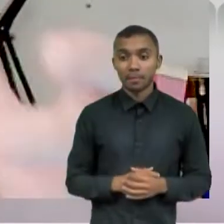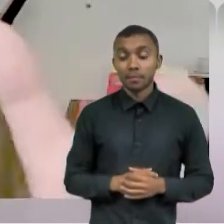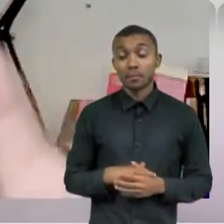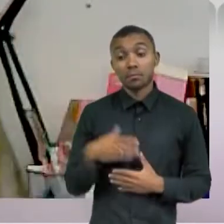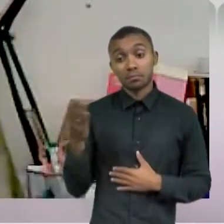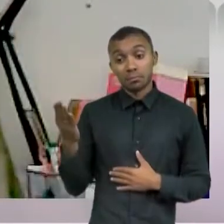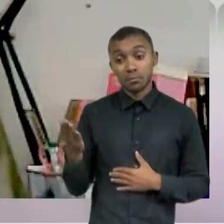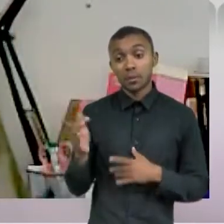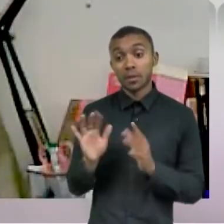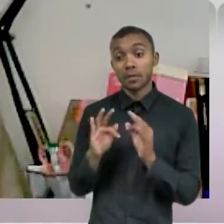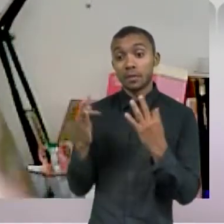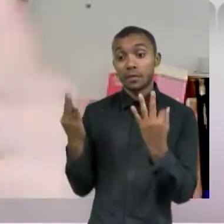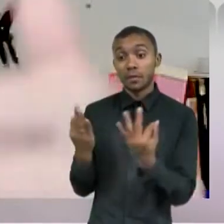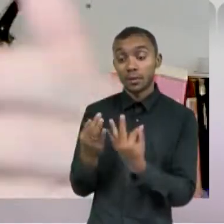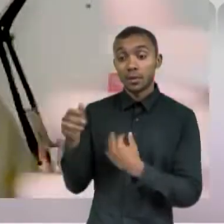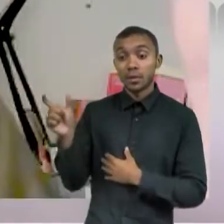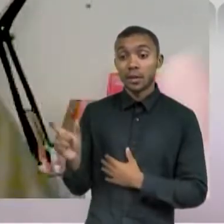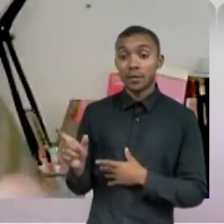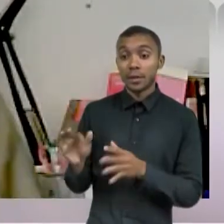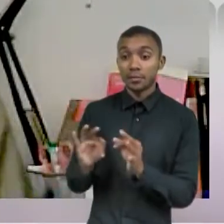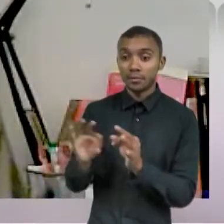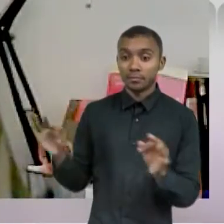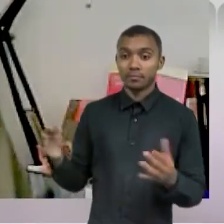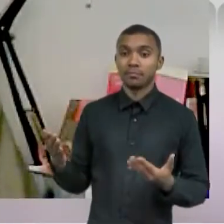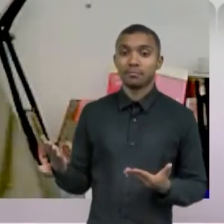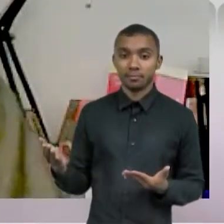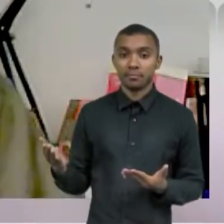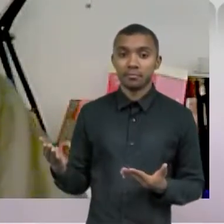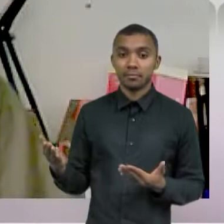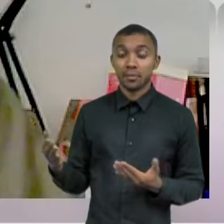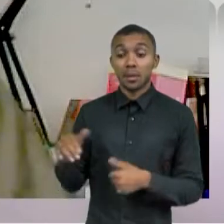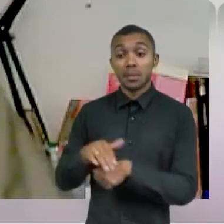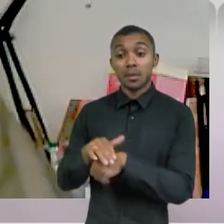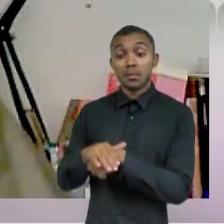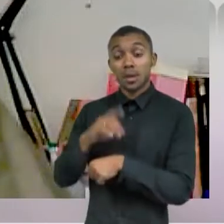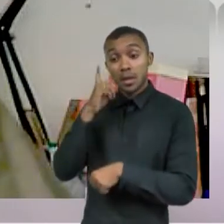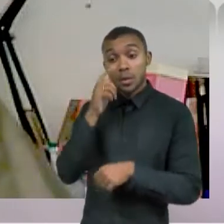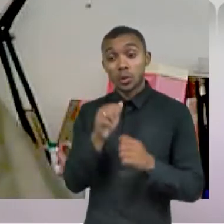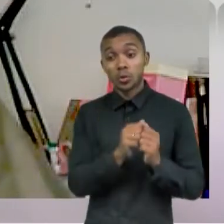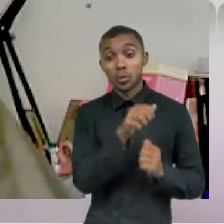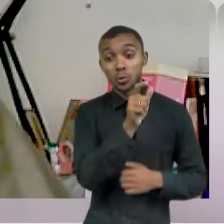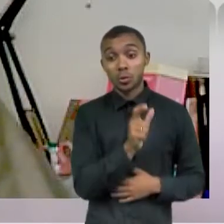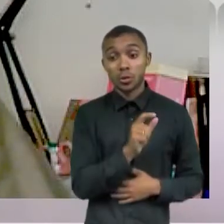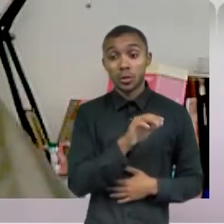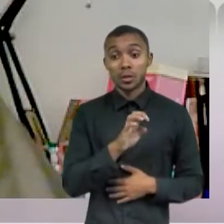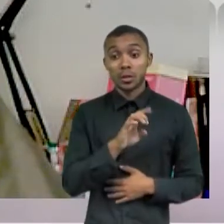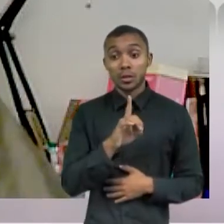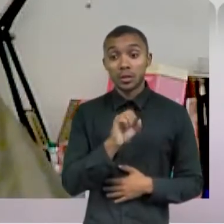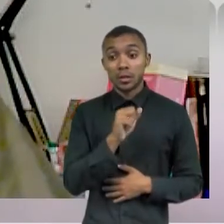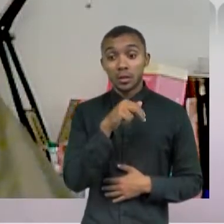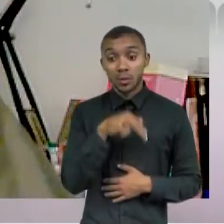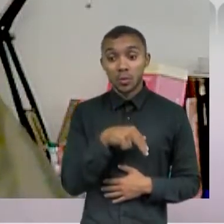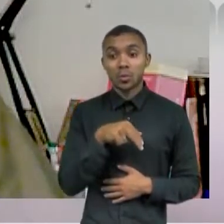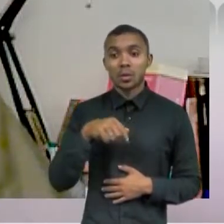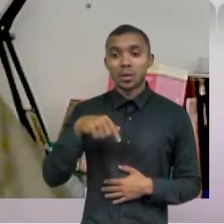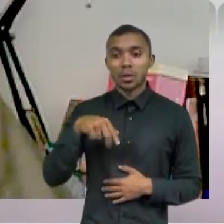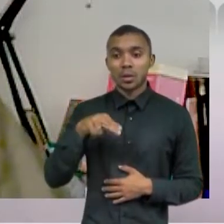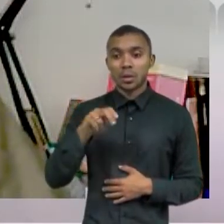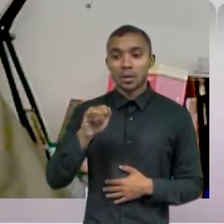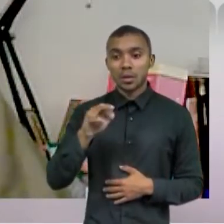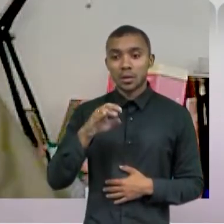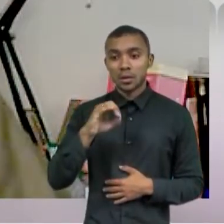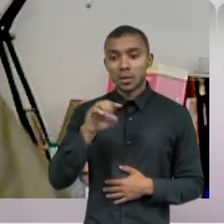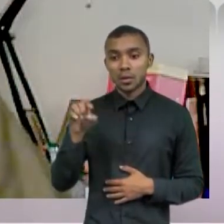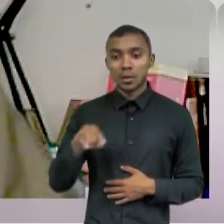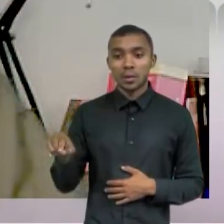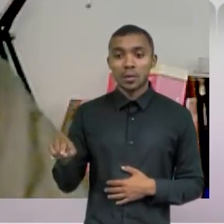Essa família simples acabou, por meio do Edson Queiroz, assumindo ali um caminho